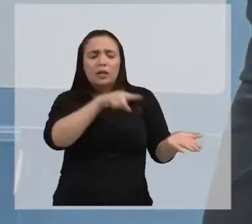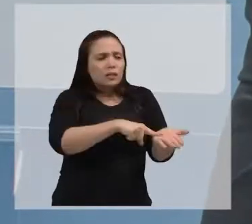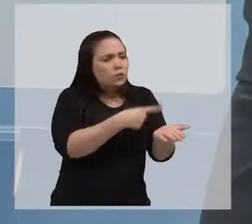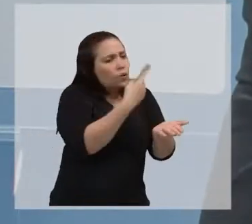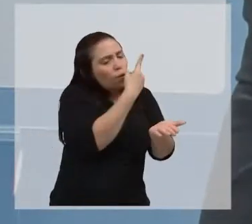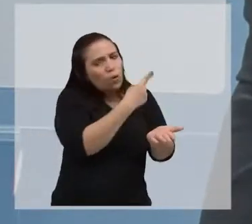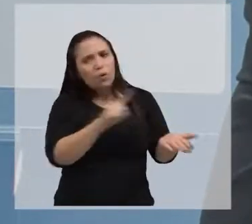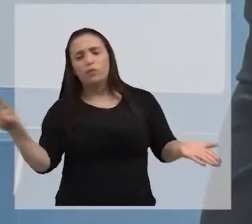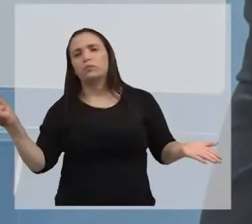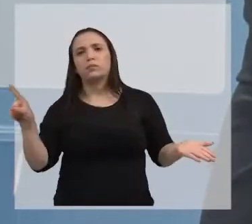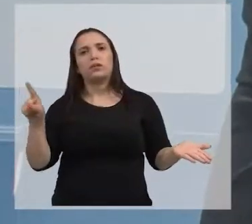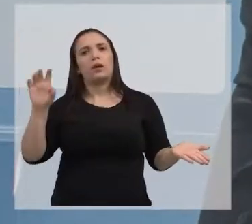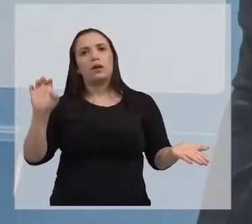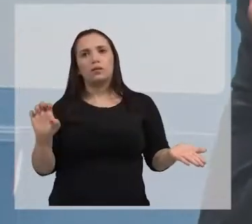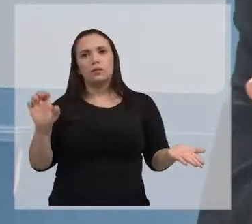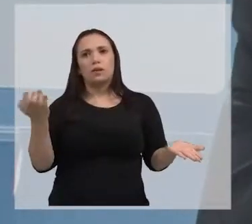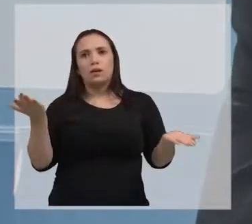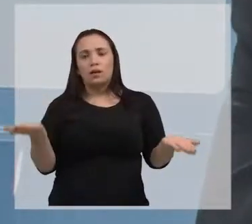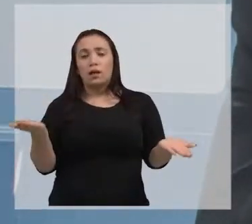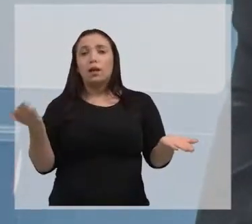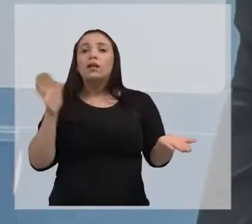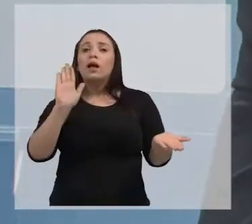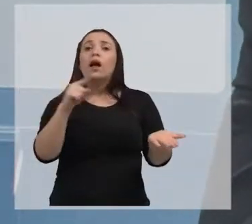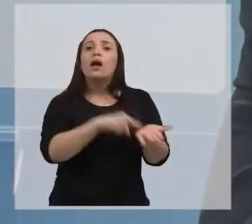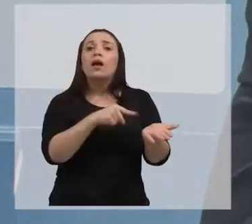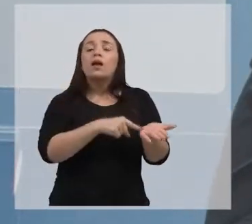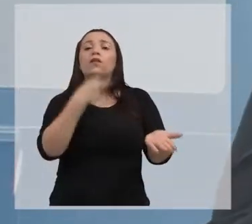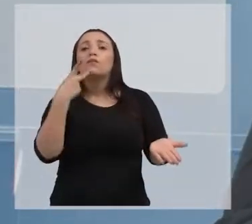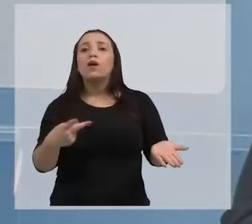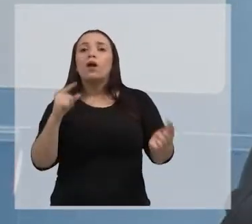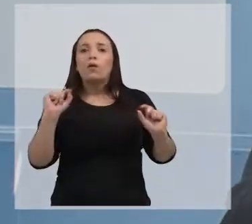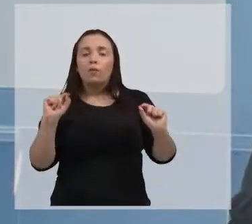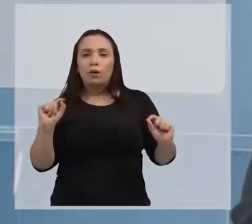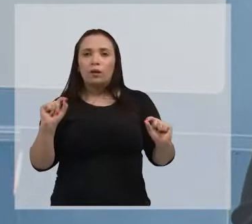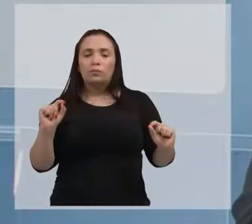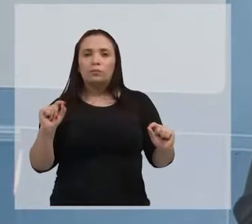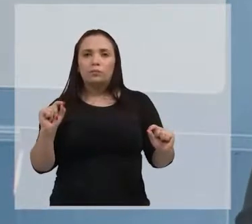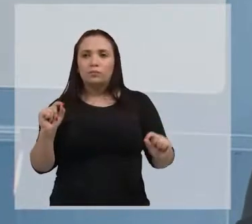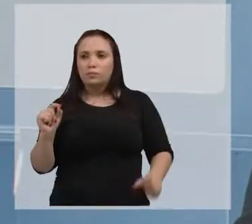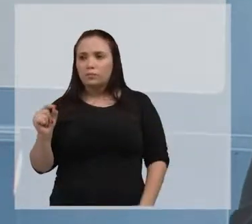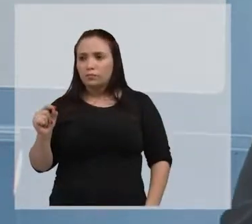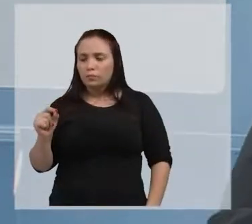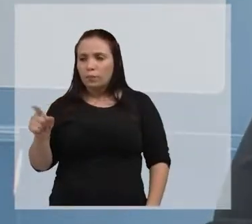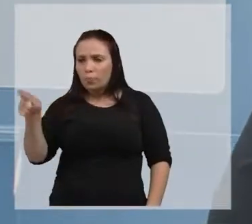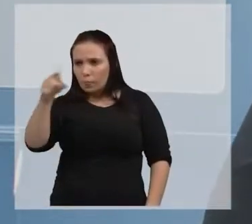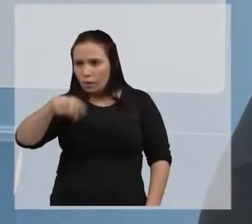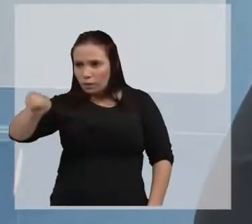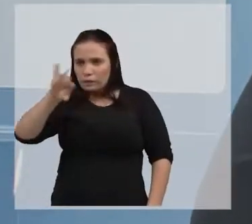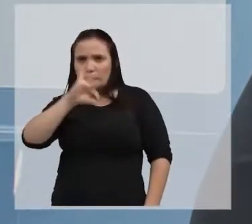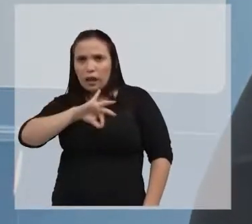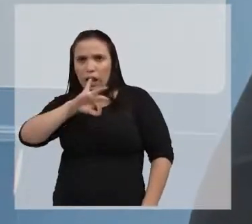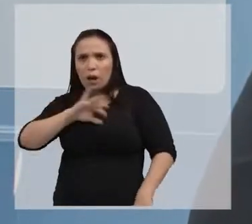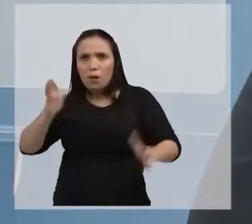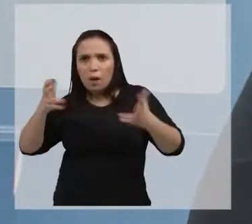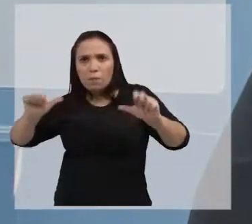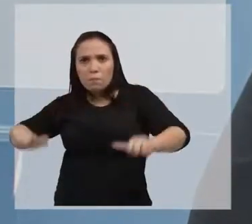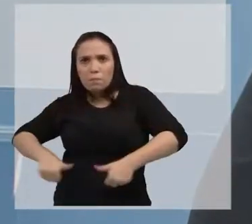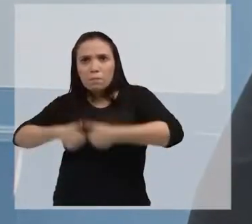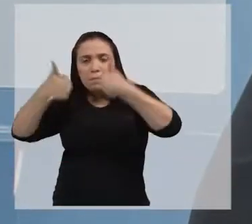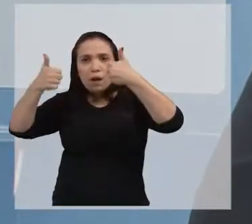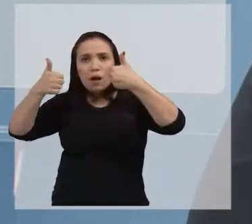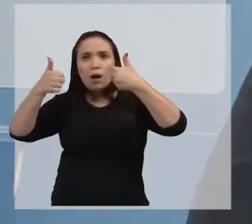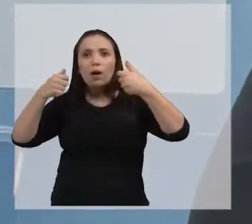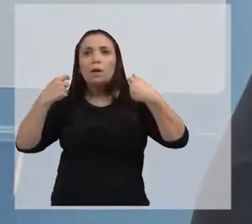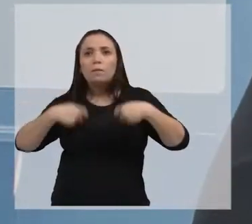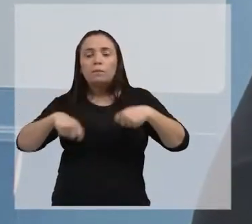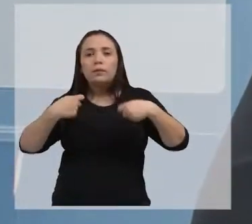mas a argumentação central dele... Aí qual a era? argumentação central dele era que vocês, para combater e ter um salário melhor, vocês têm que combater